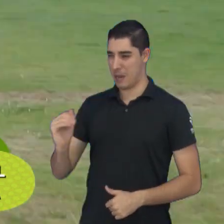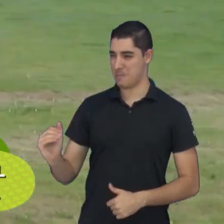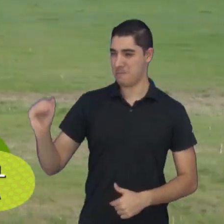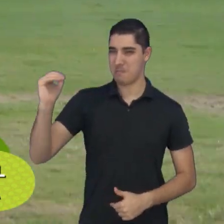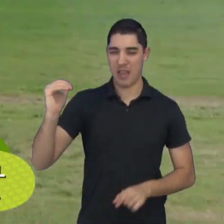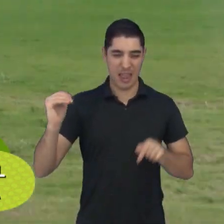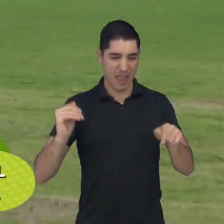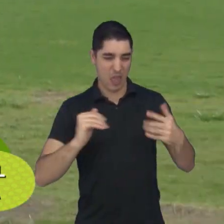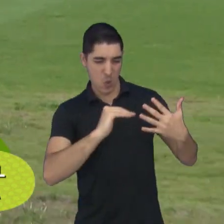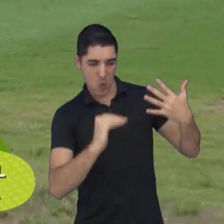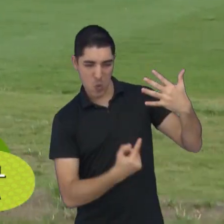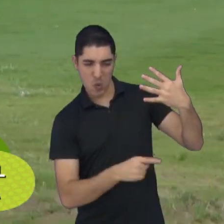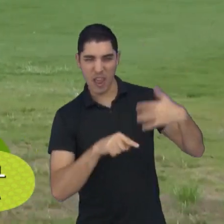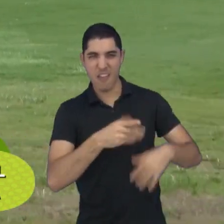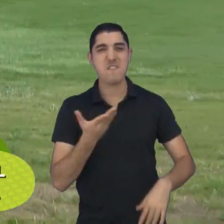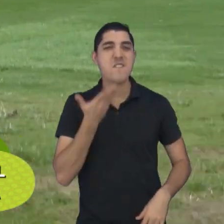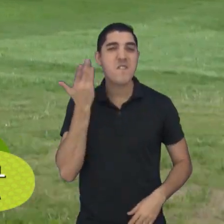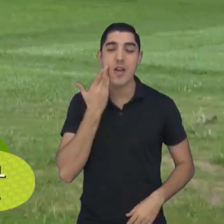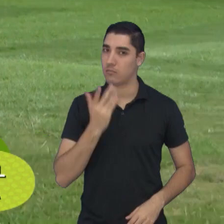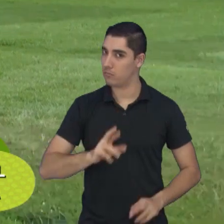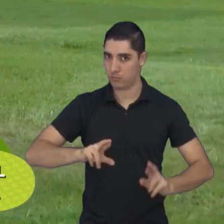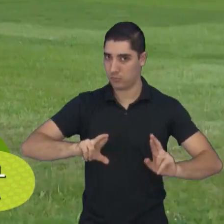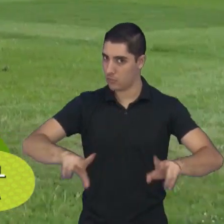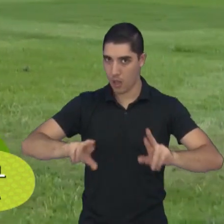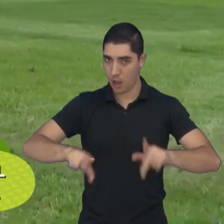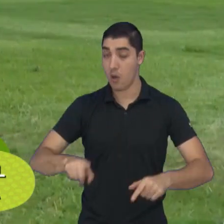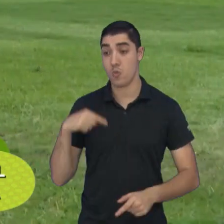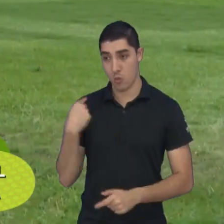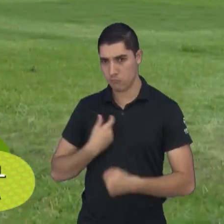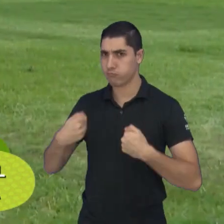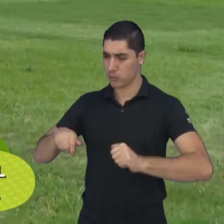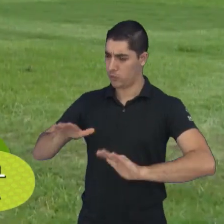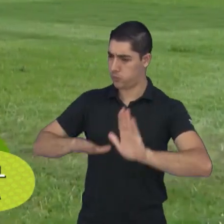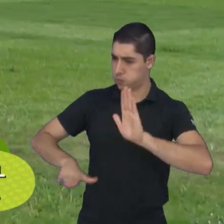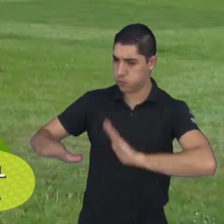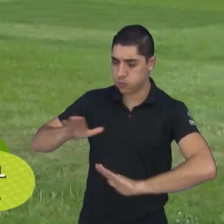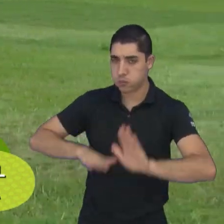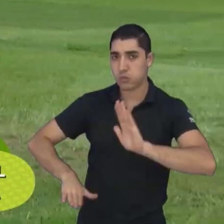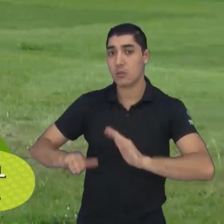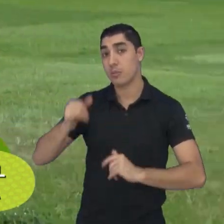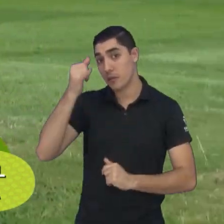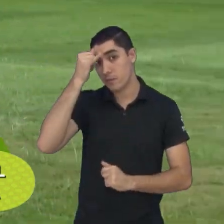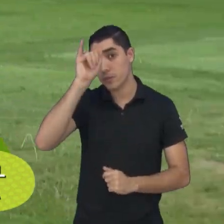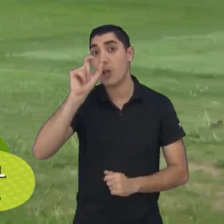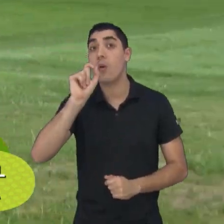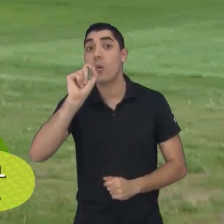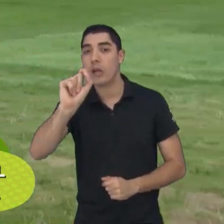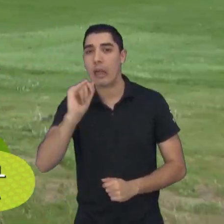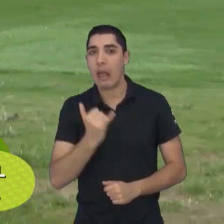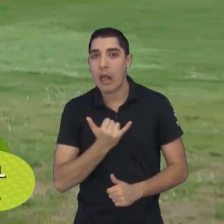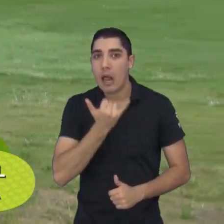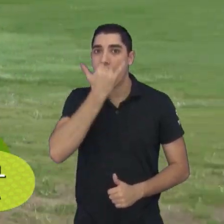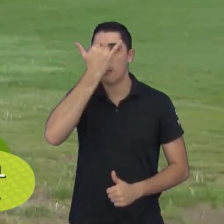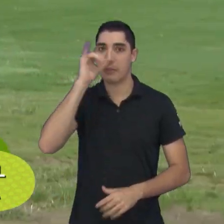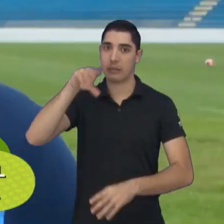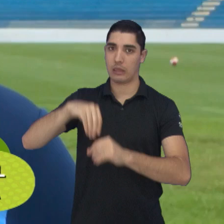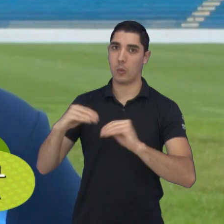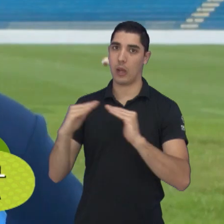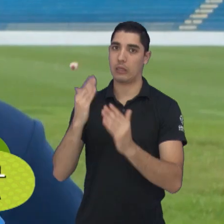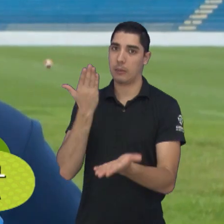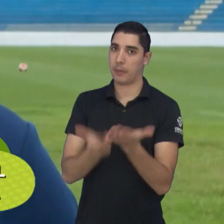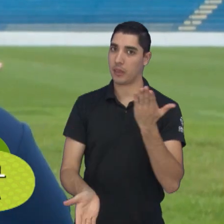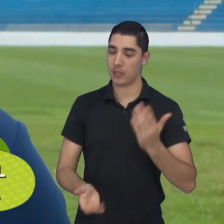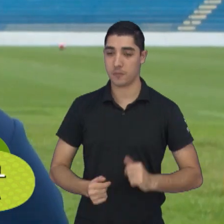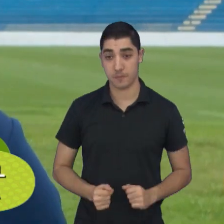fácil. E todo o cuidado é pouco para que a equipe joseense não atravesse o samba em pleno Martins Pereira.